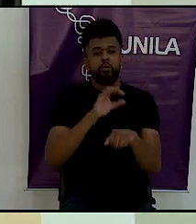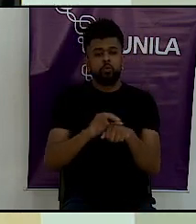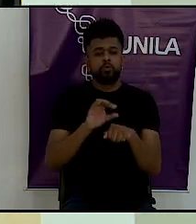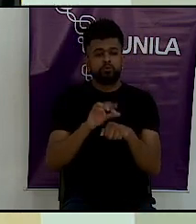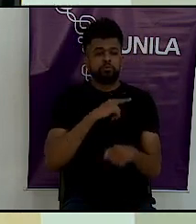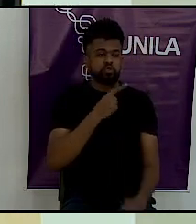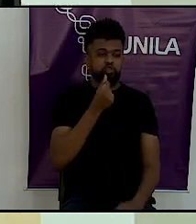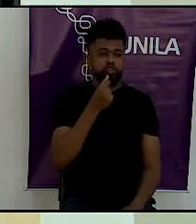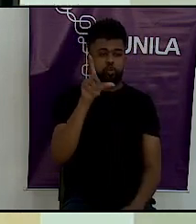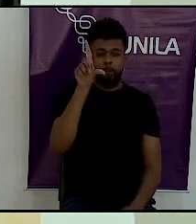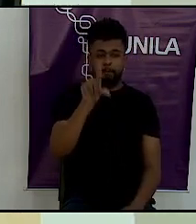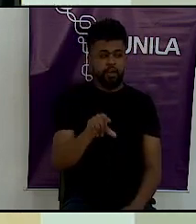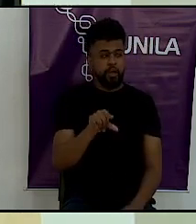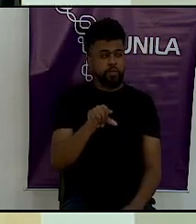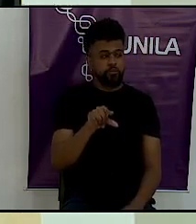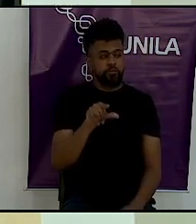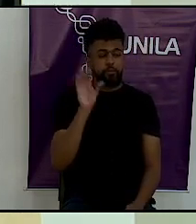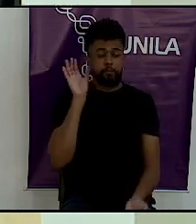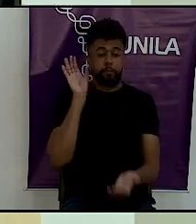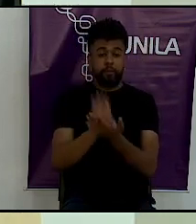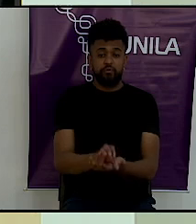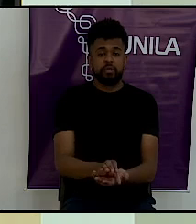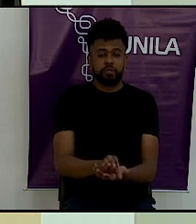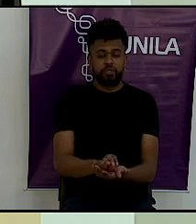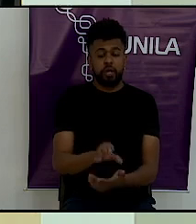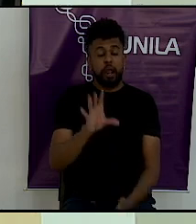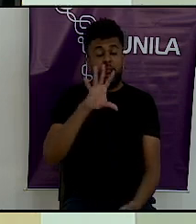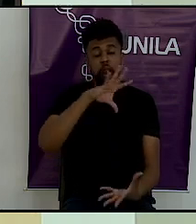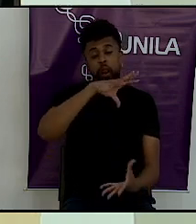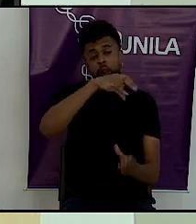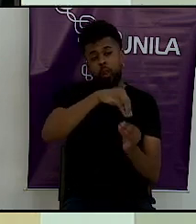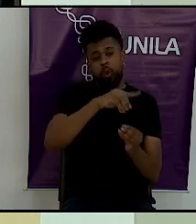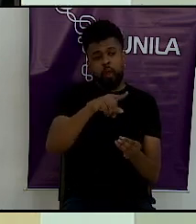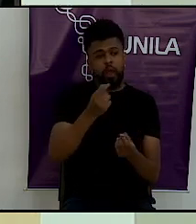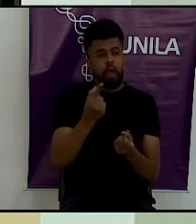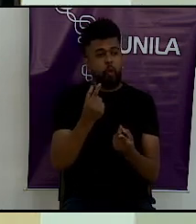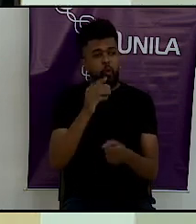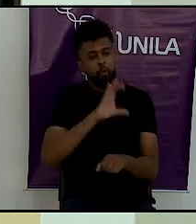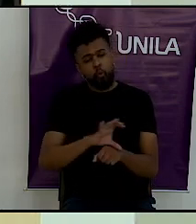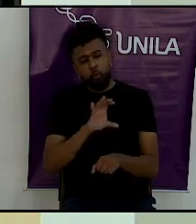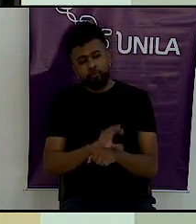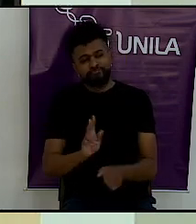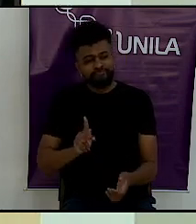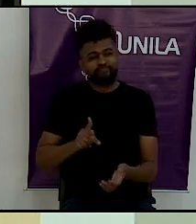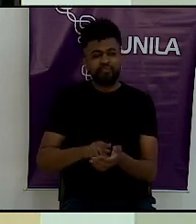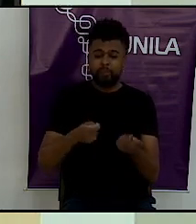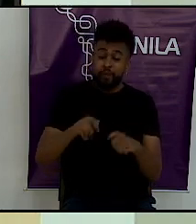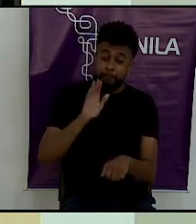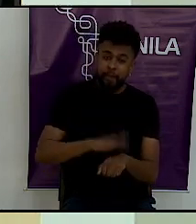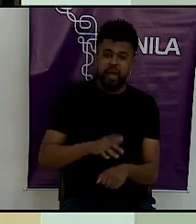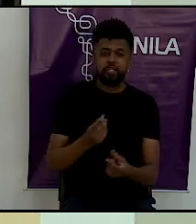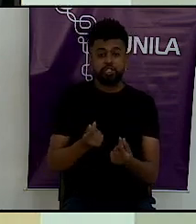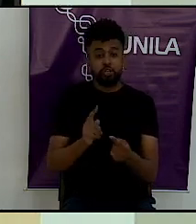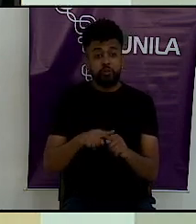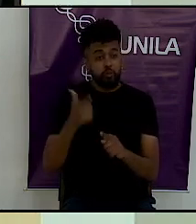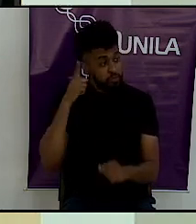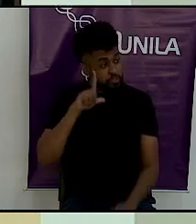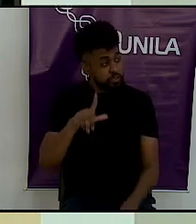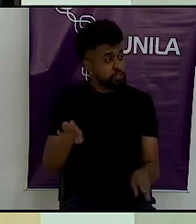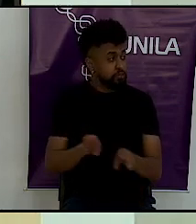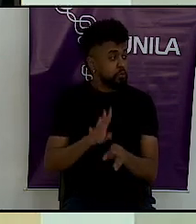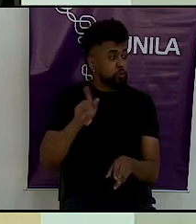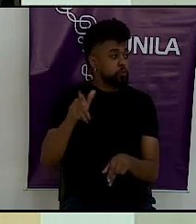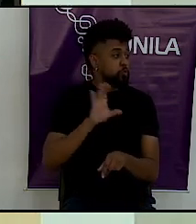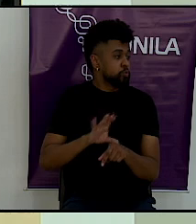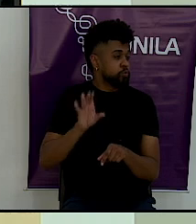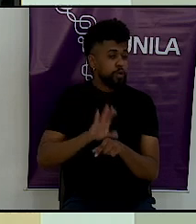menos recursos para financiar. Dentro de uma lógica que alguns cursos de fato precisam de mais recursos para funcionar e outros